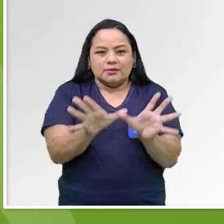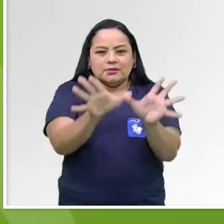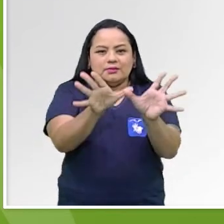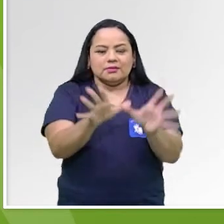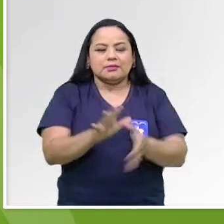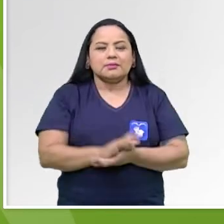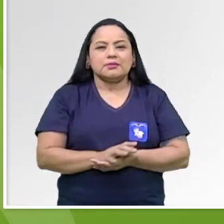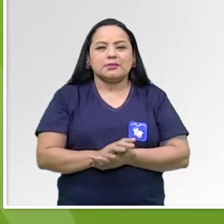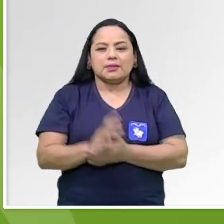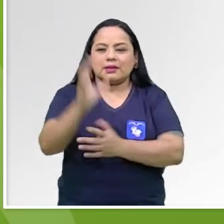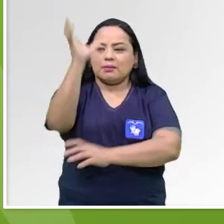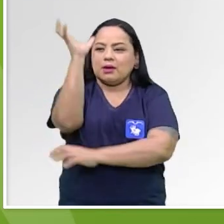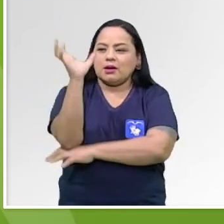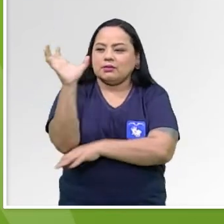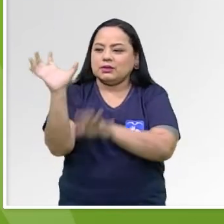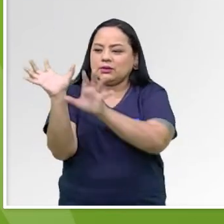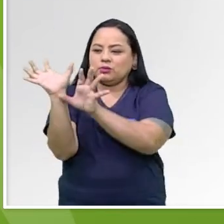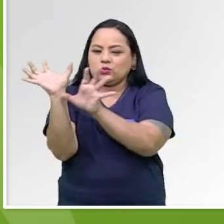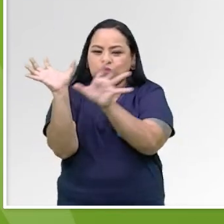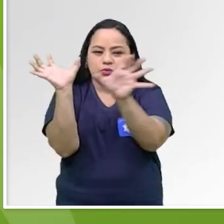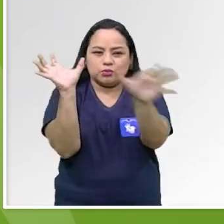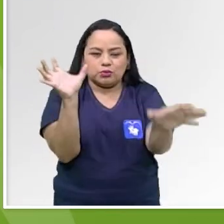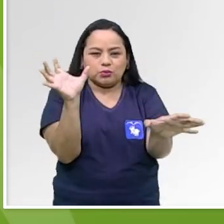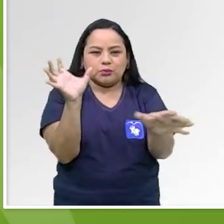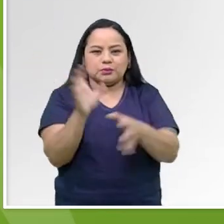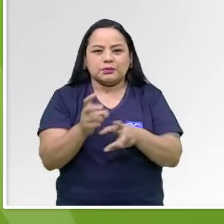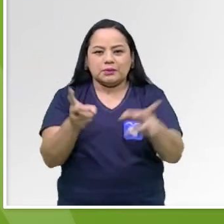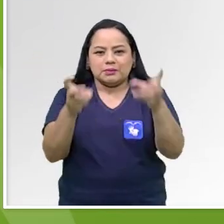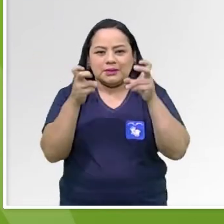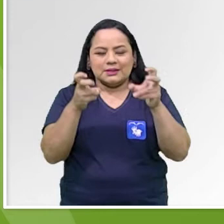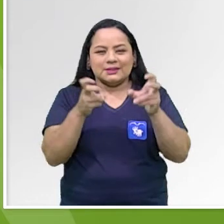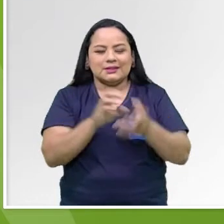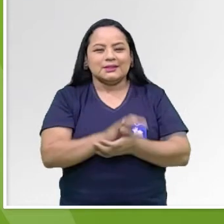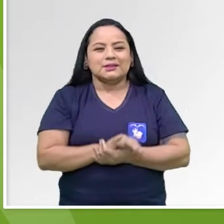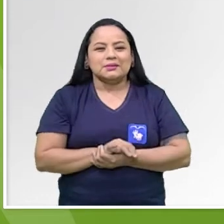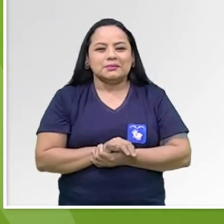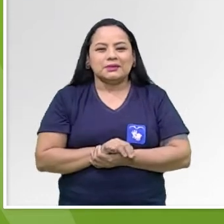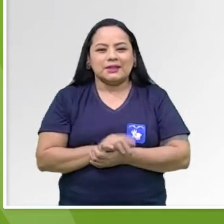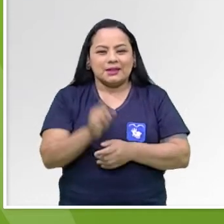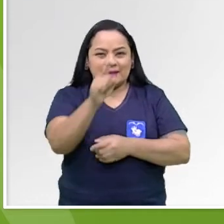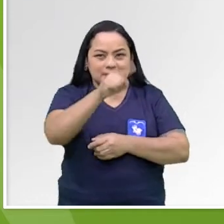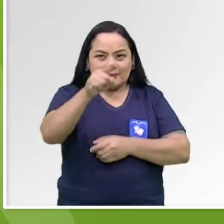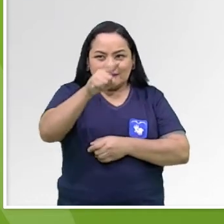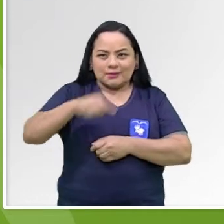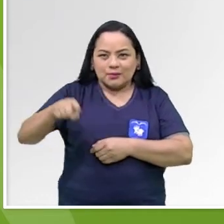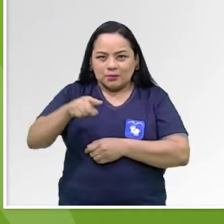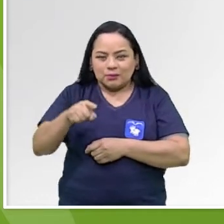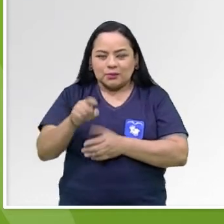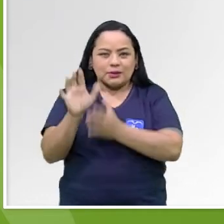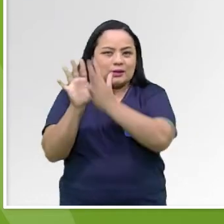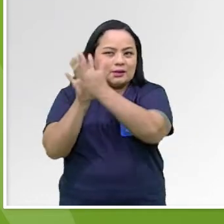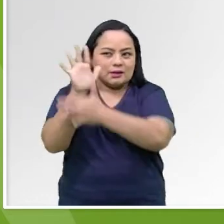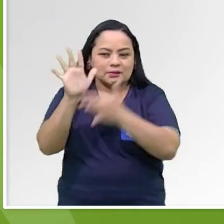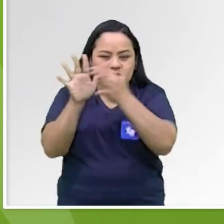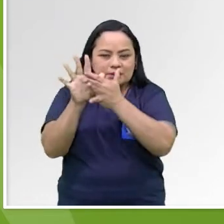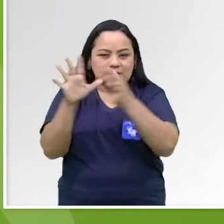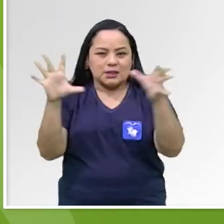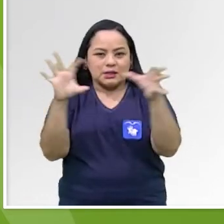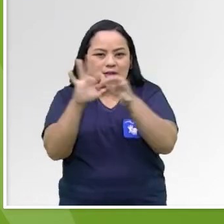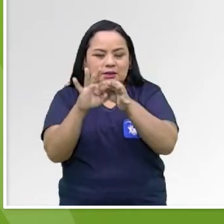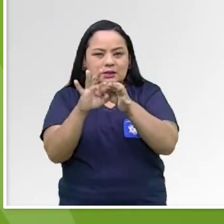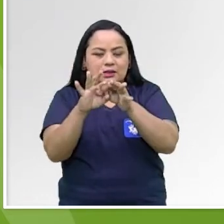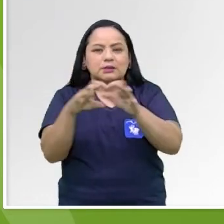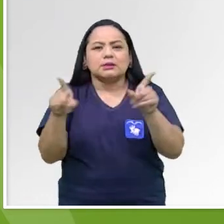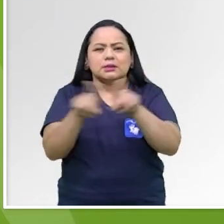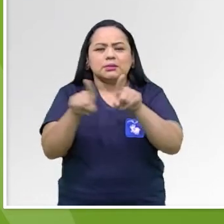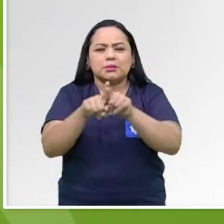vai ter, entre os seus membros, vocês podem ver aqui as patinhas dianteiras, as traseiras, elas estão ligadas por uma